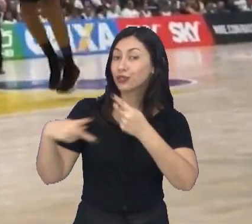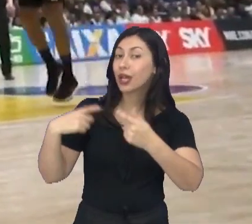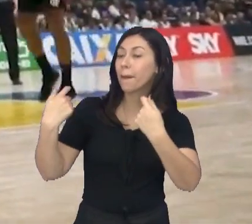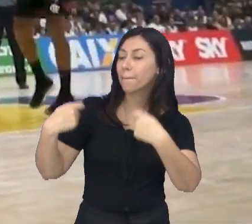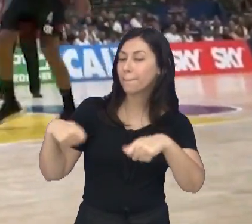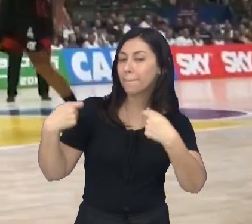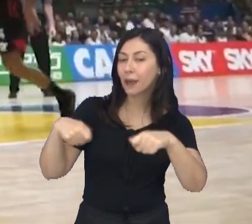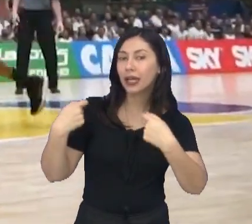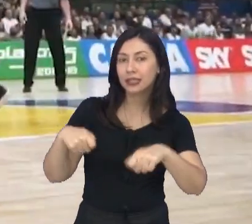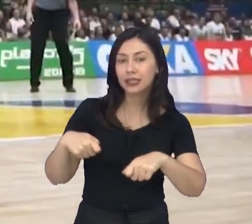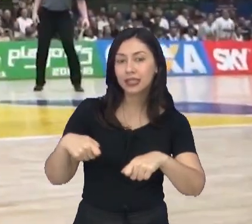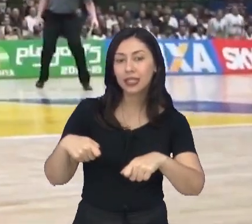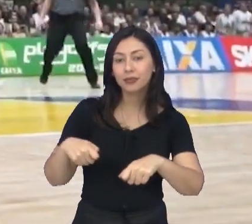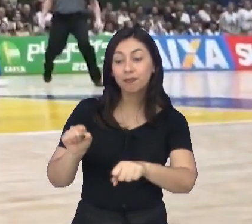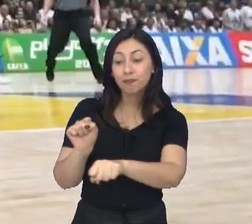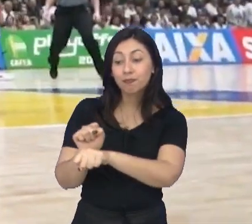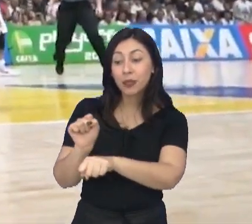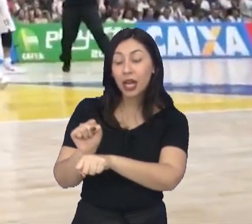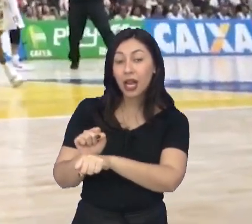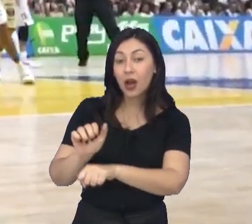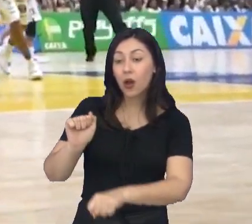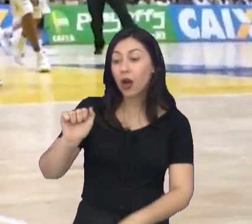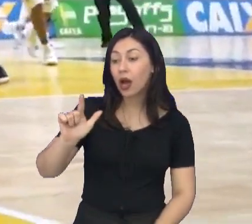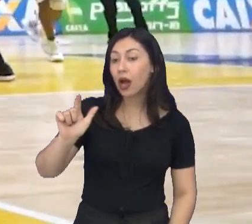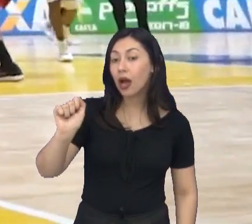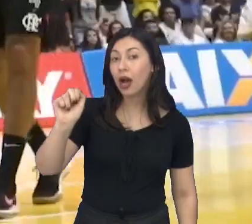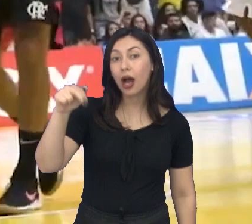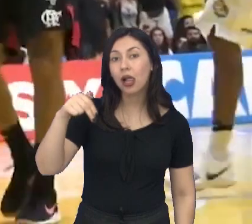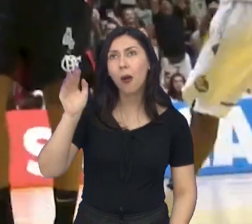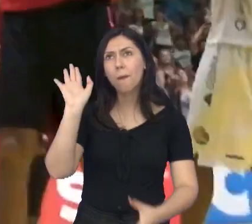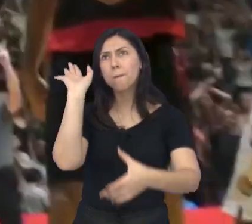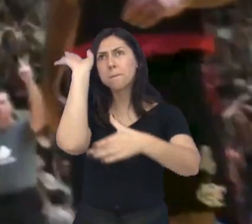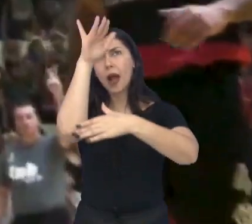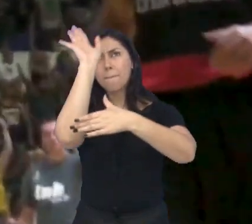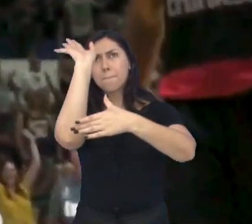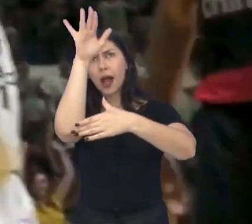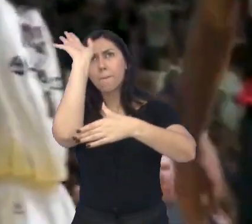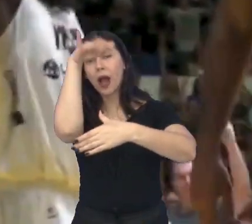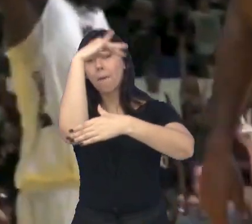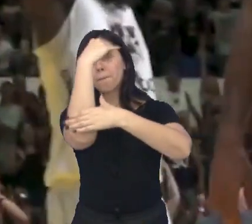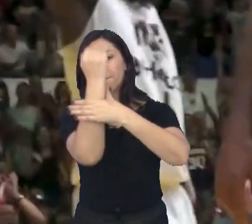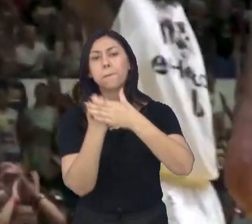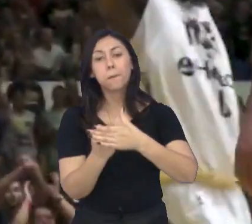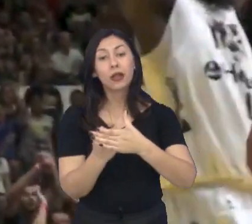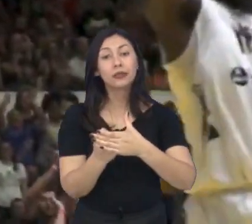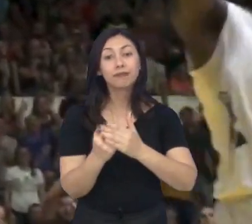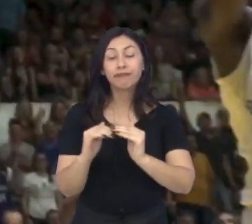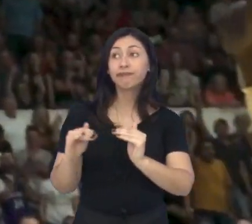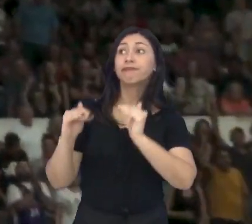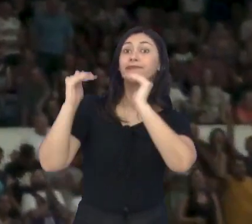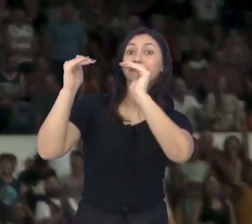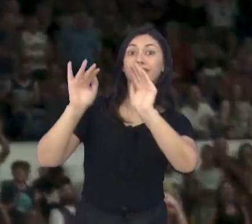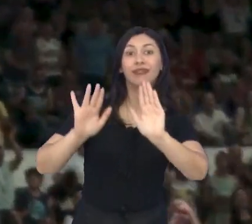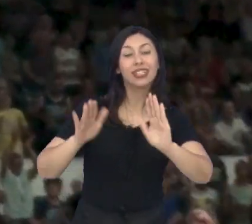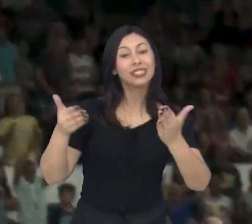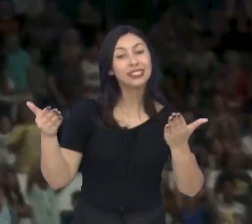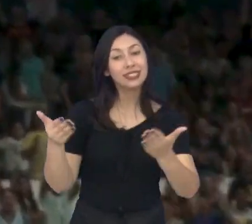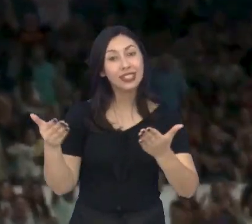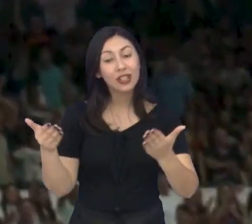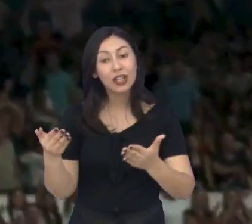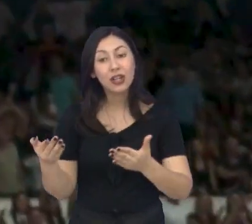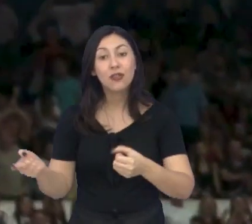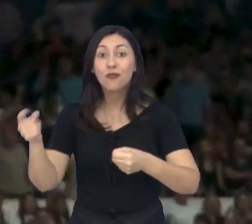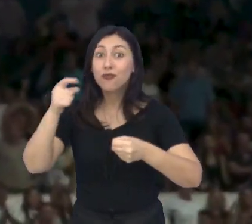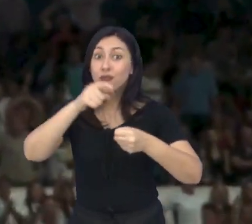precisar parar o experiente Ala Chamel, maior pontuador da história do NBB e que nesta temporada retornou à